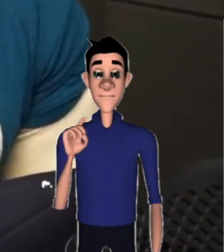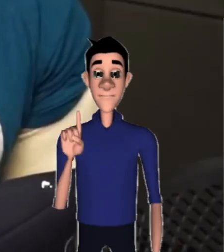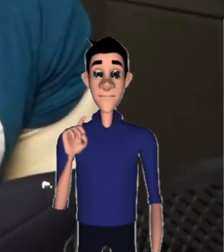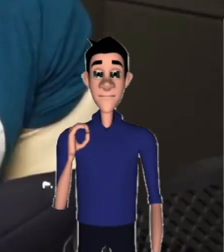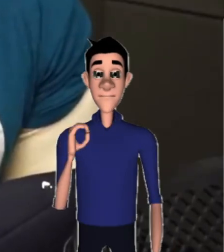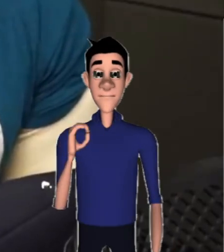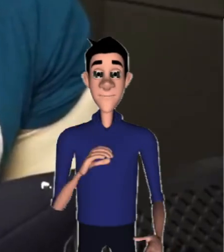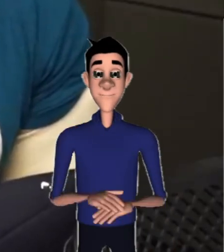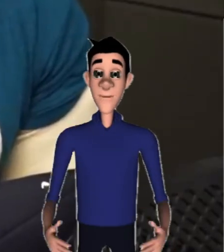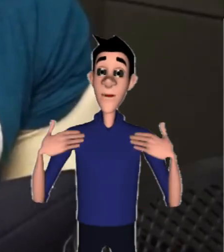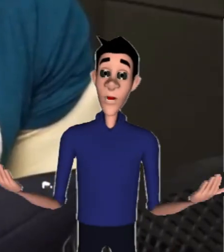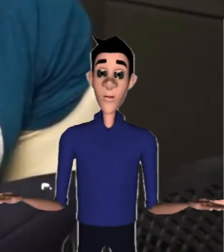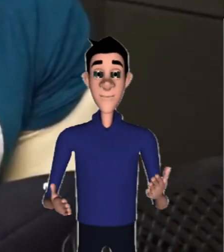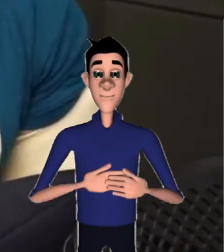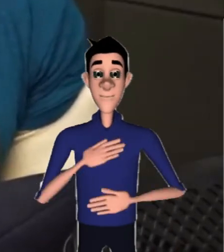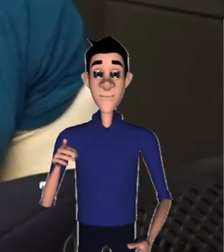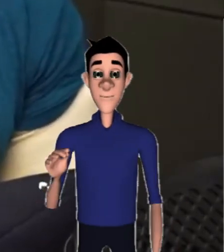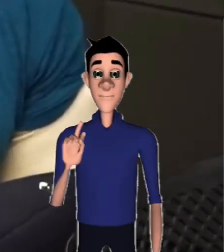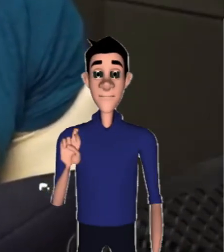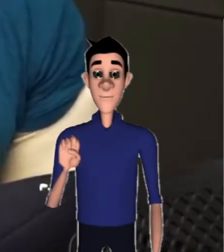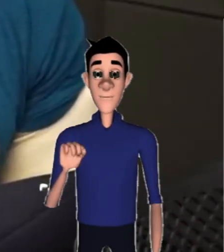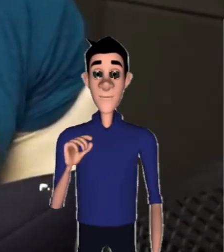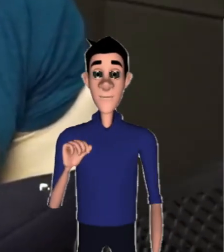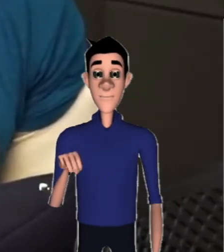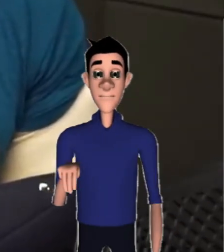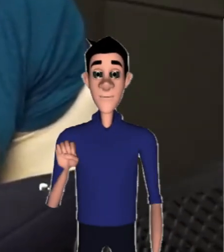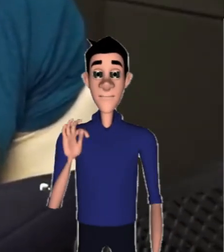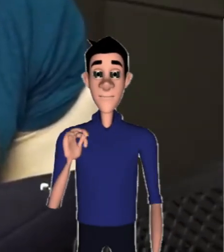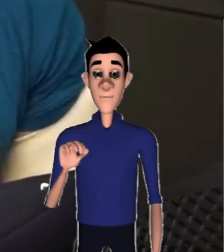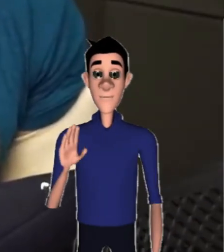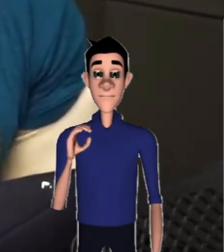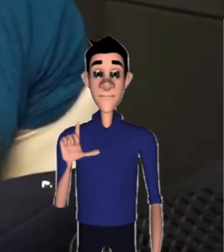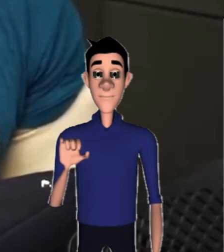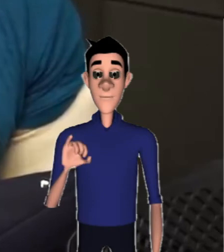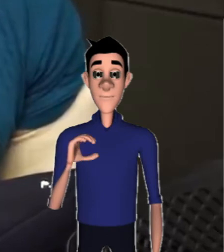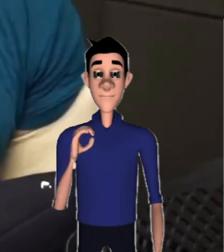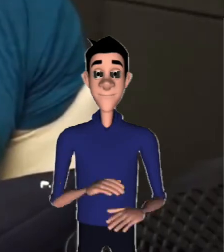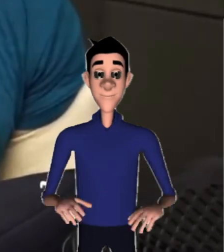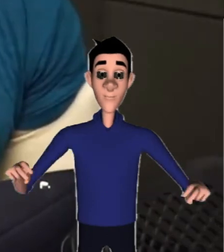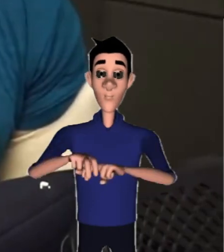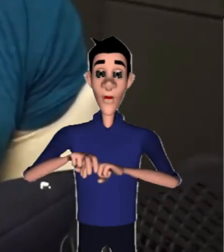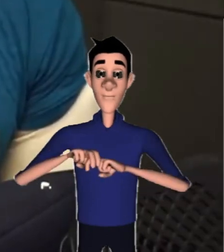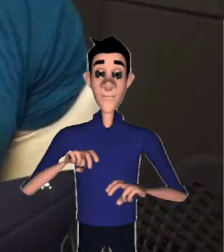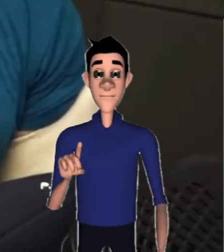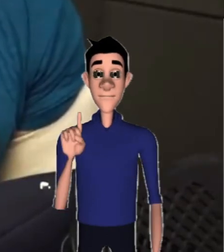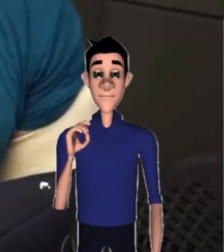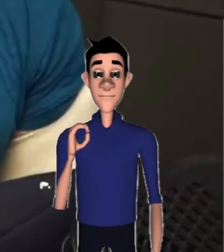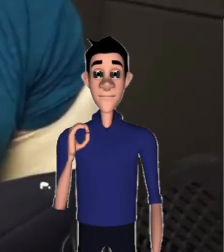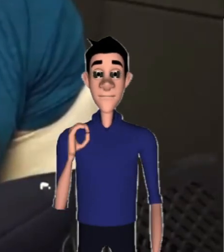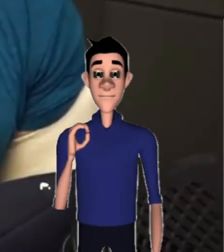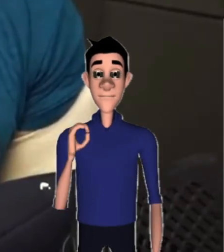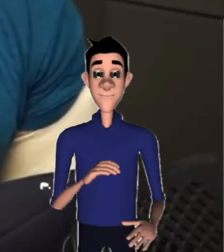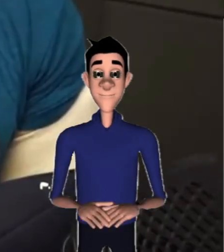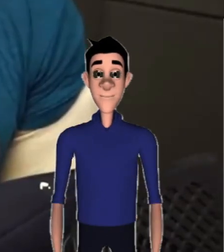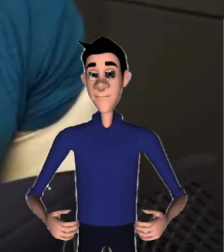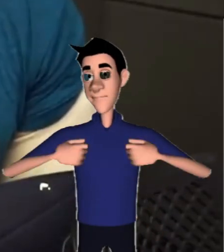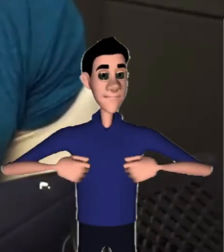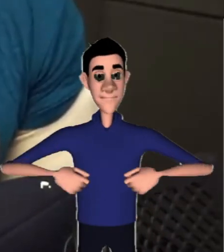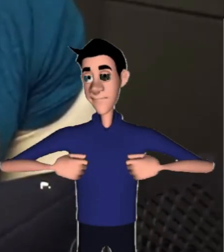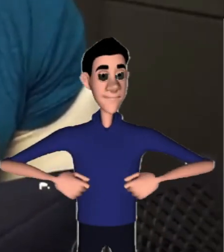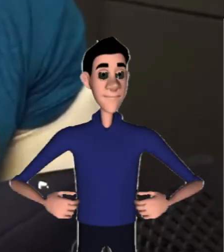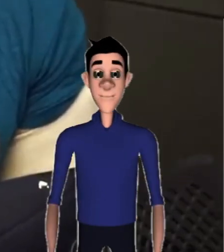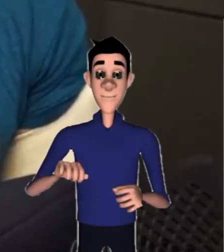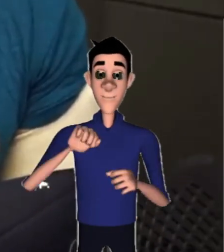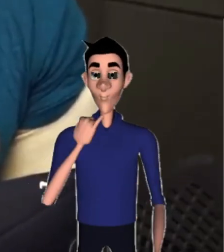você consegue fazer emagrecer sem precisar bater na caloria basal. Então pensa o cara lá que tem uma dieta ele tem um basal de